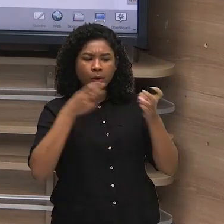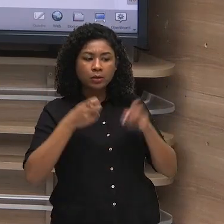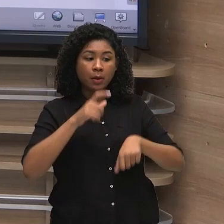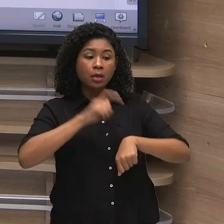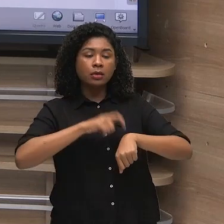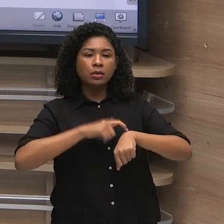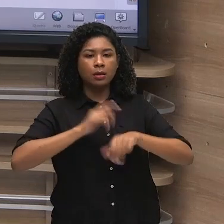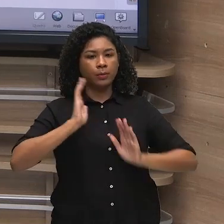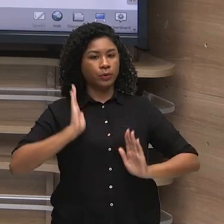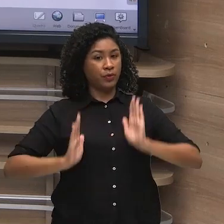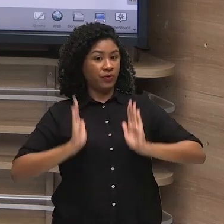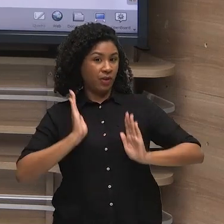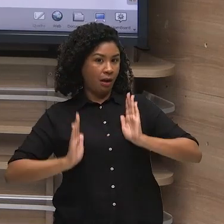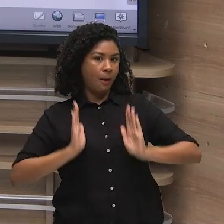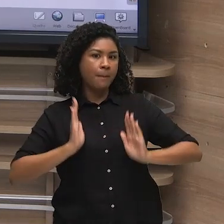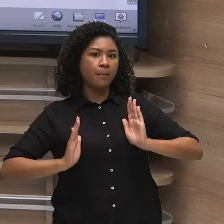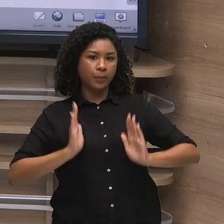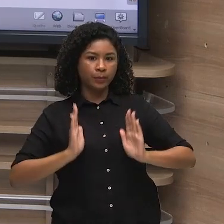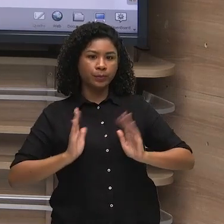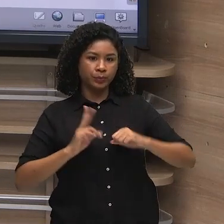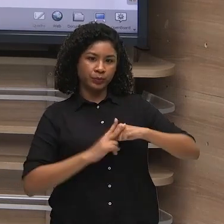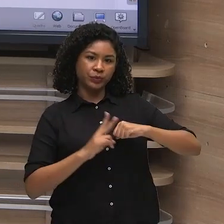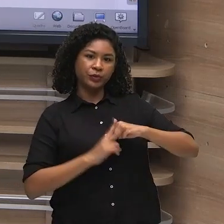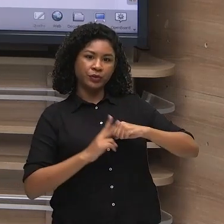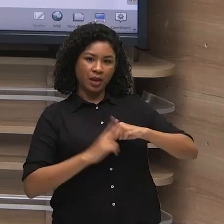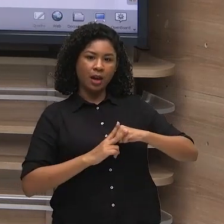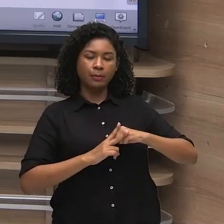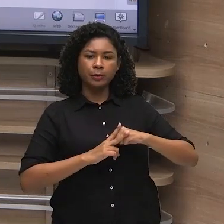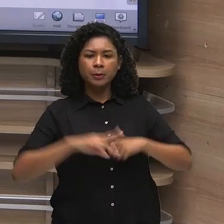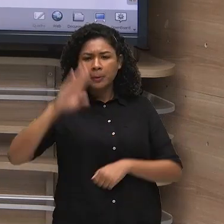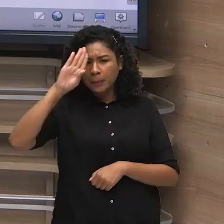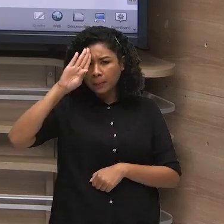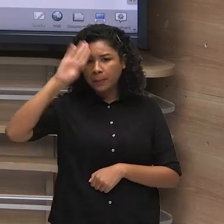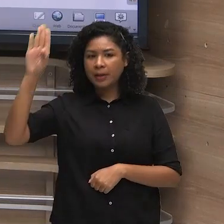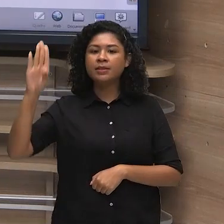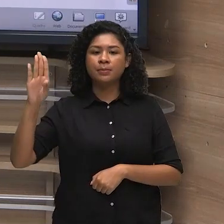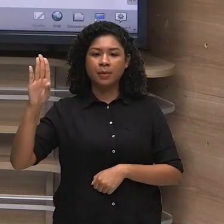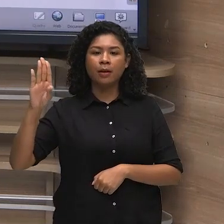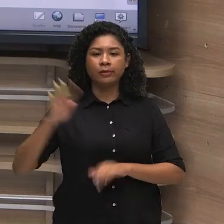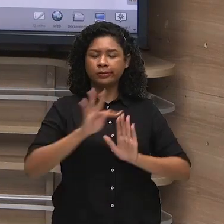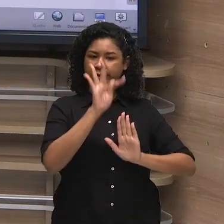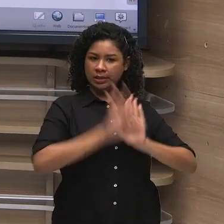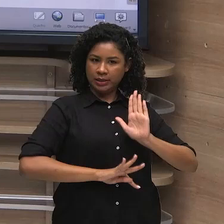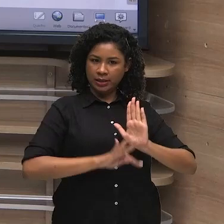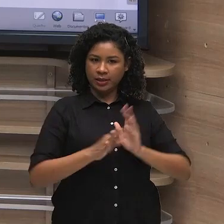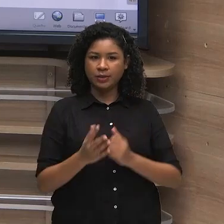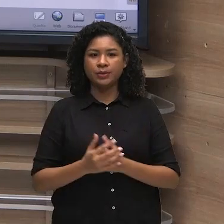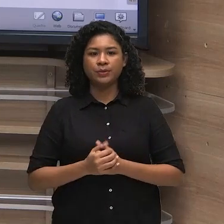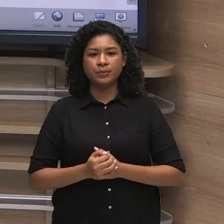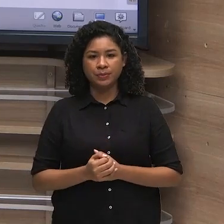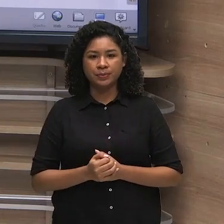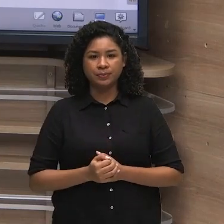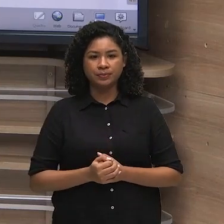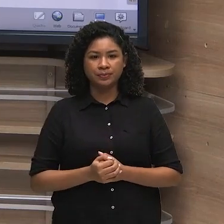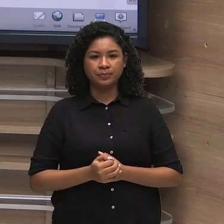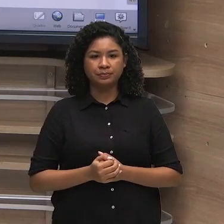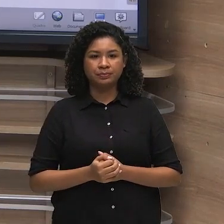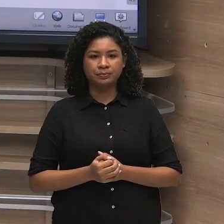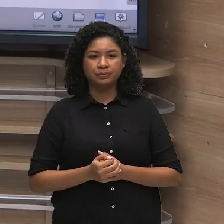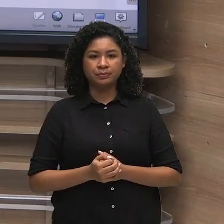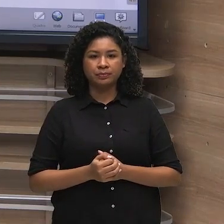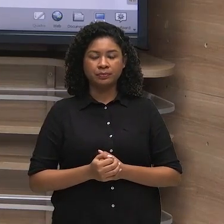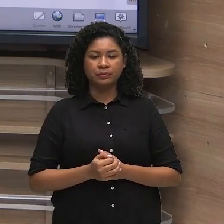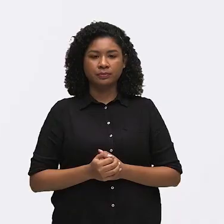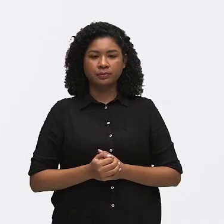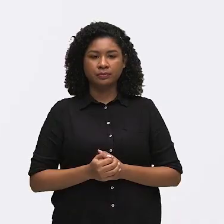que predominava aí nessa situação, nessa pequena narração. Então, vamos retomar e observar o seguinte, olhem aí.